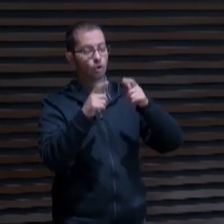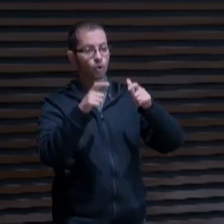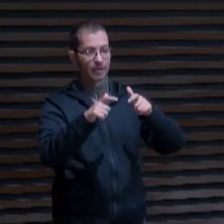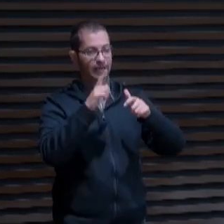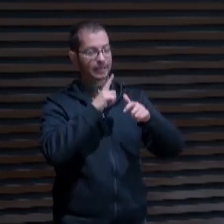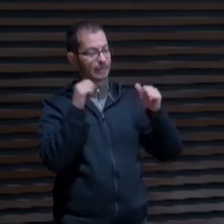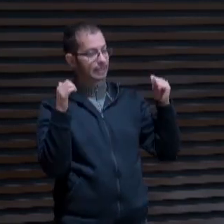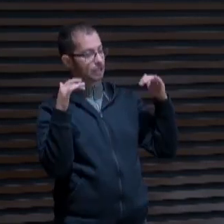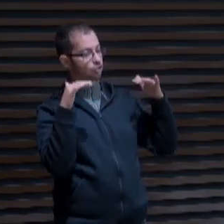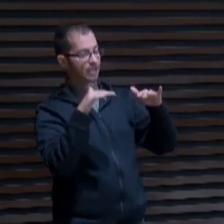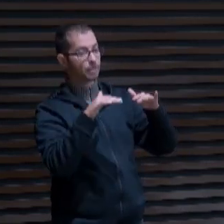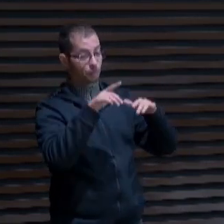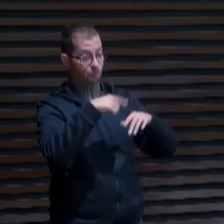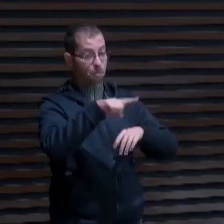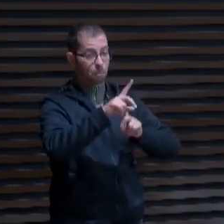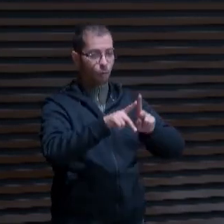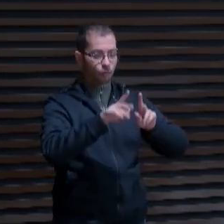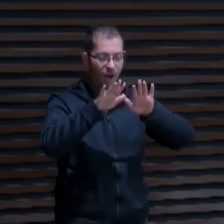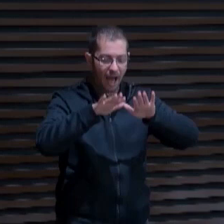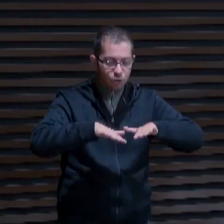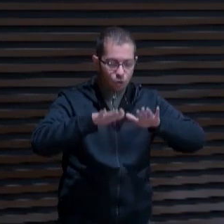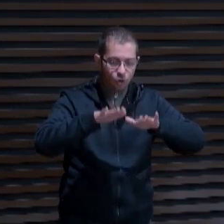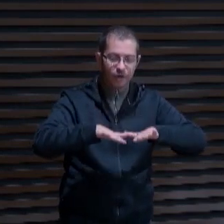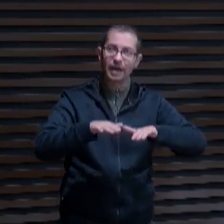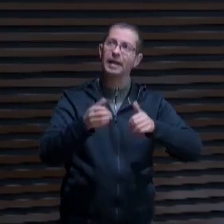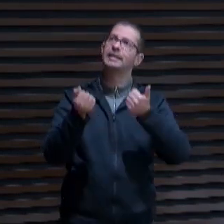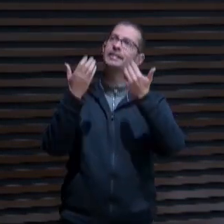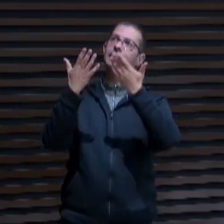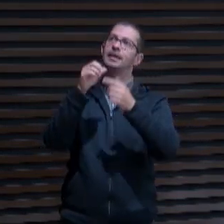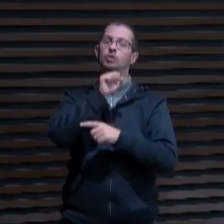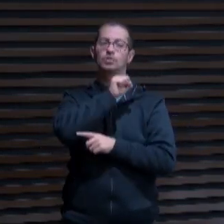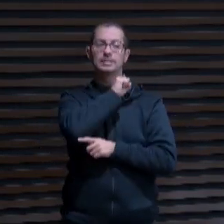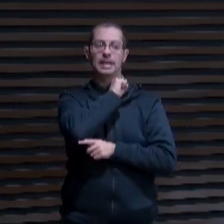para que o povo o adorasse, entregando seus holocaustos, suas ofertas.